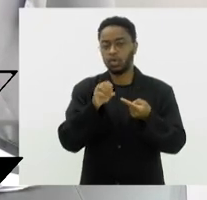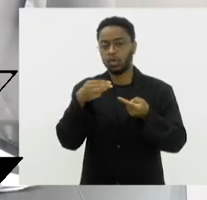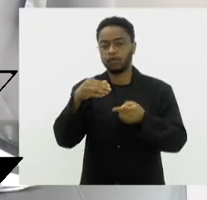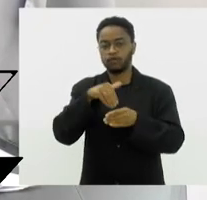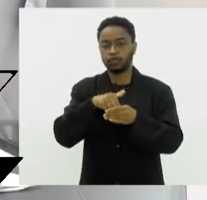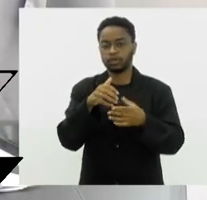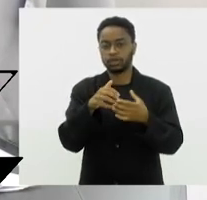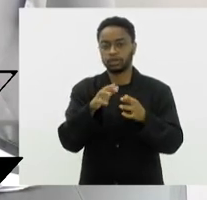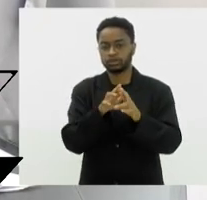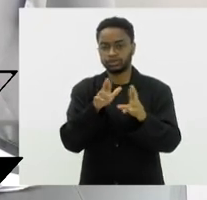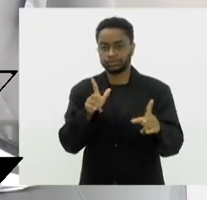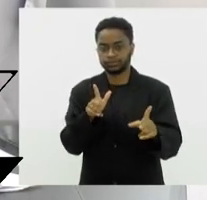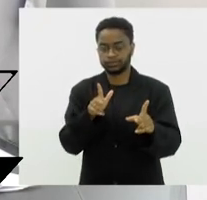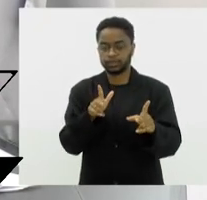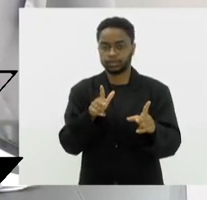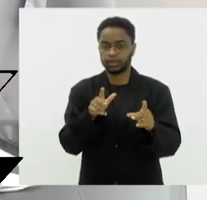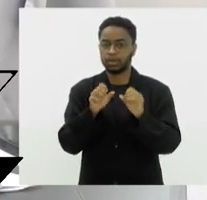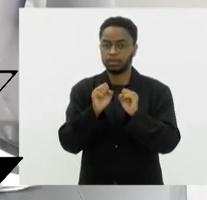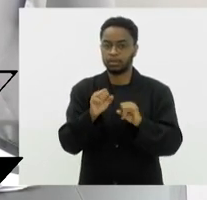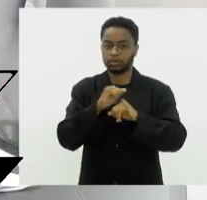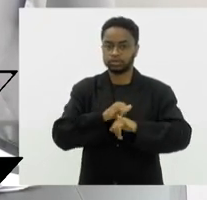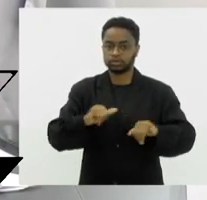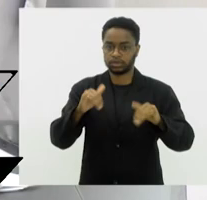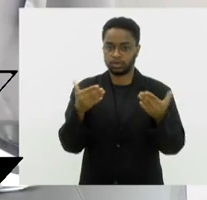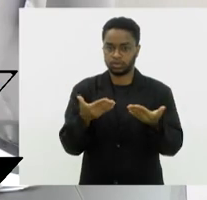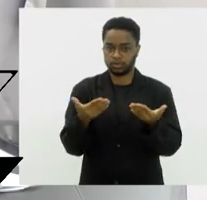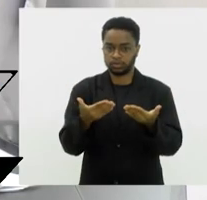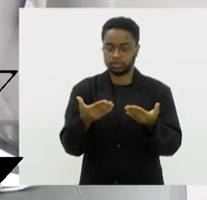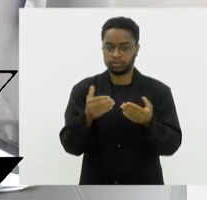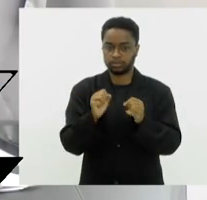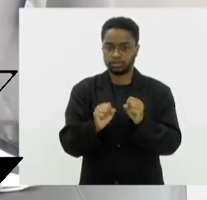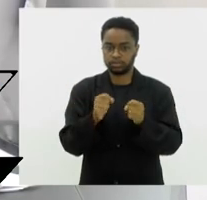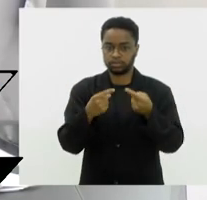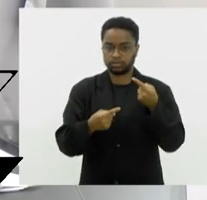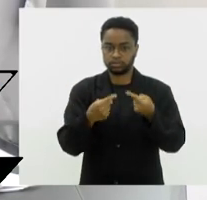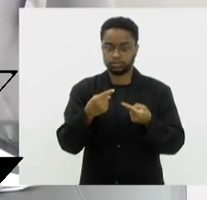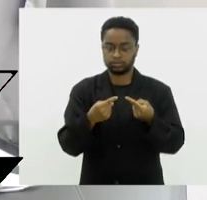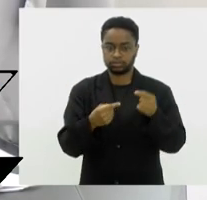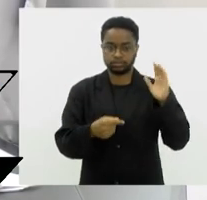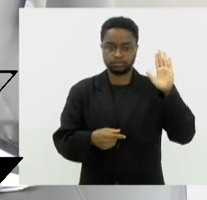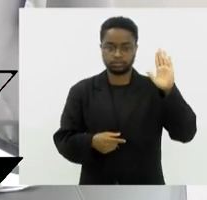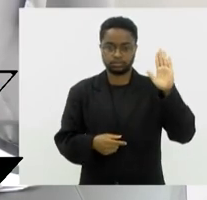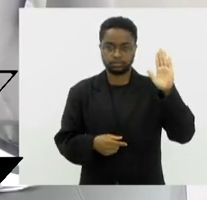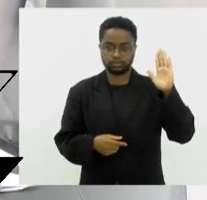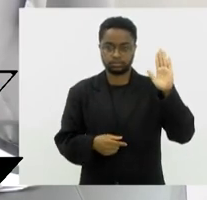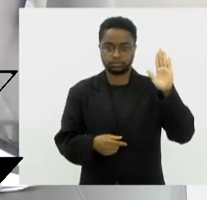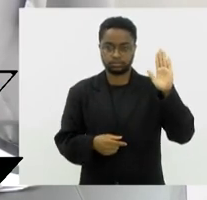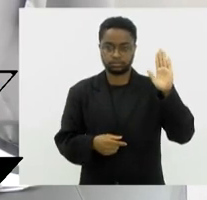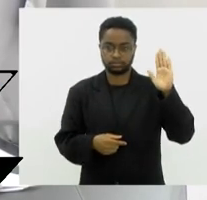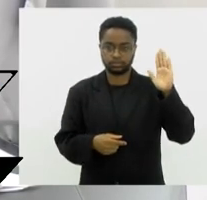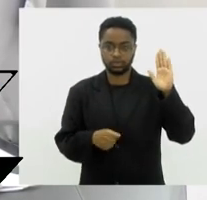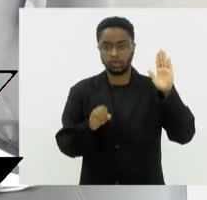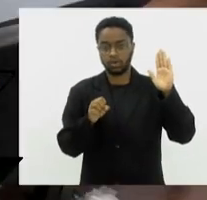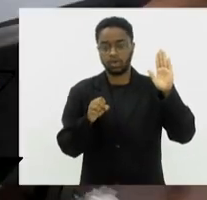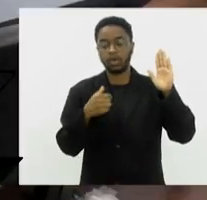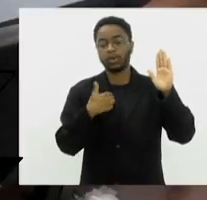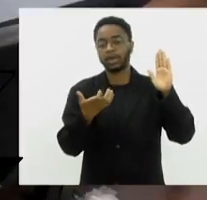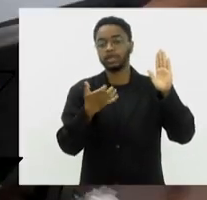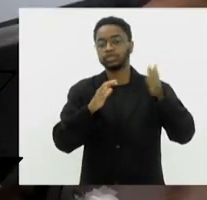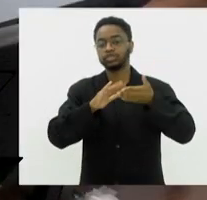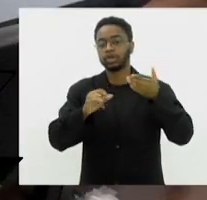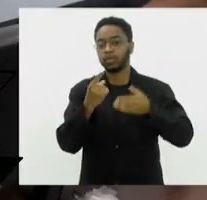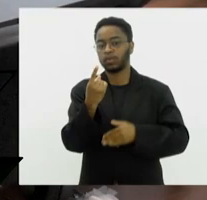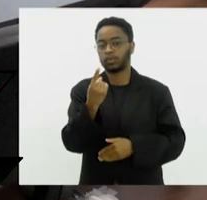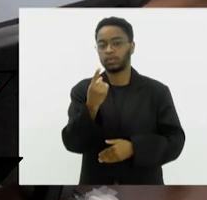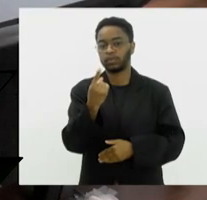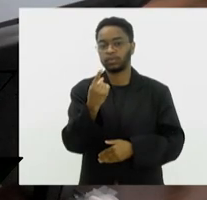divergente, fiquem à vontade. Em discussão, os projetos mencionados. Eu queria, presidente, ou tirar de pauta. Retirar só um. Perfeito.